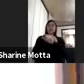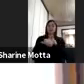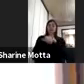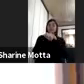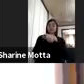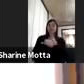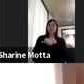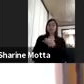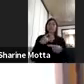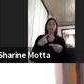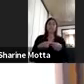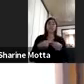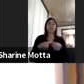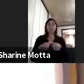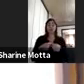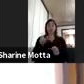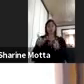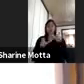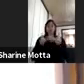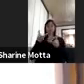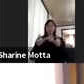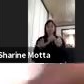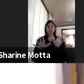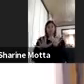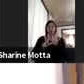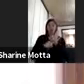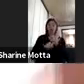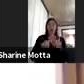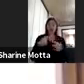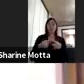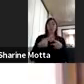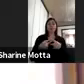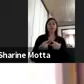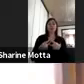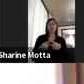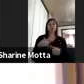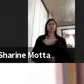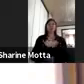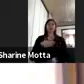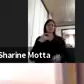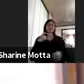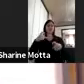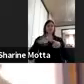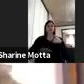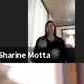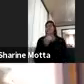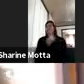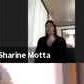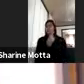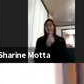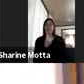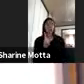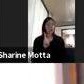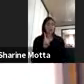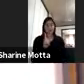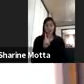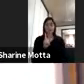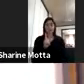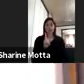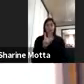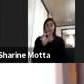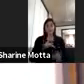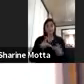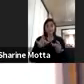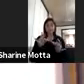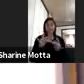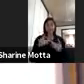pessoas são traficadas não é simplesmente pelo prazer de traficar e colocar alguém num lugar ao outro, né,